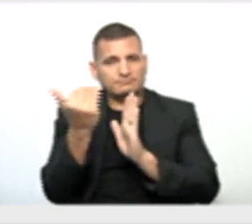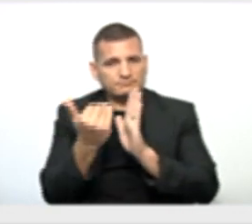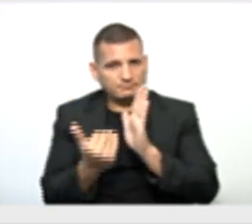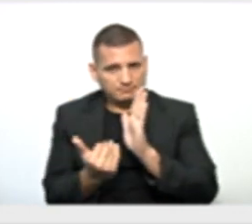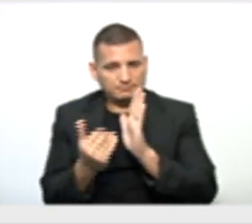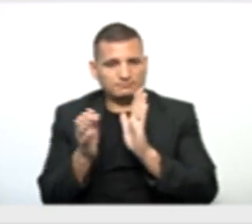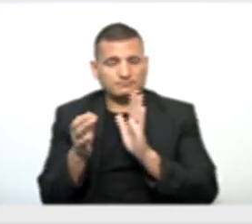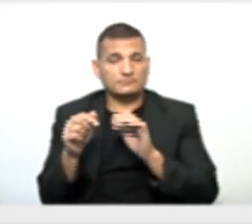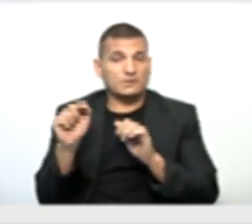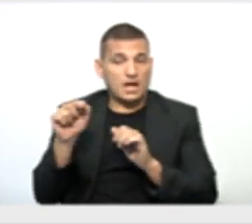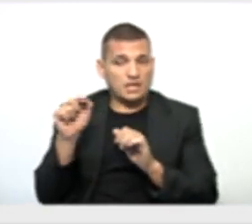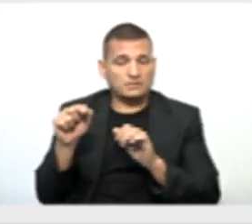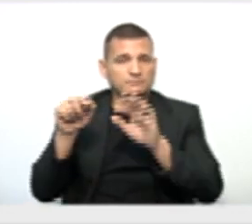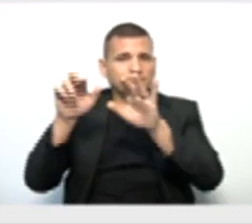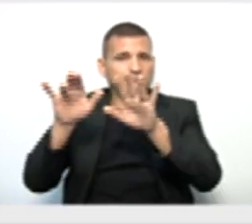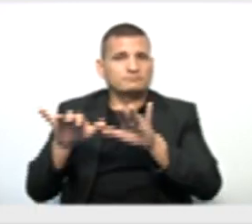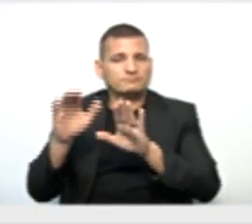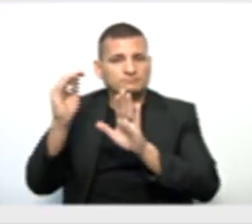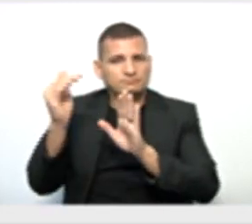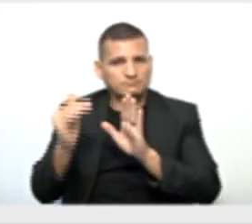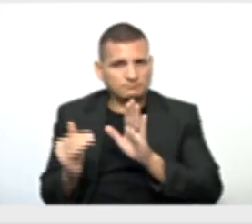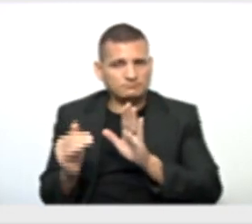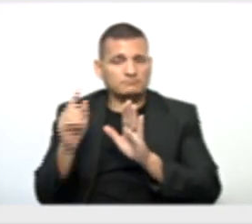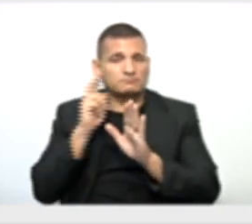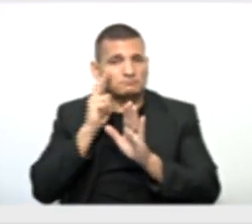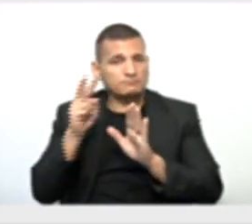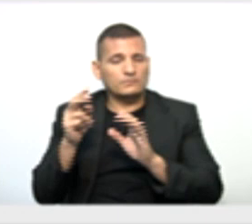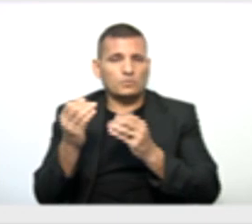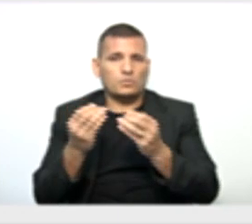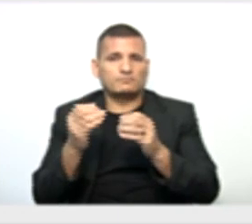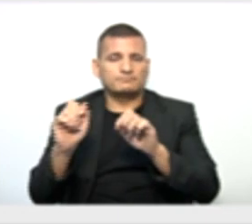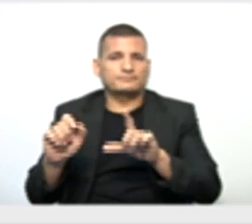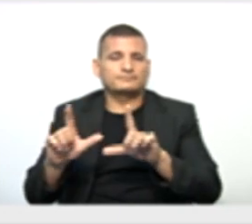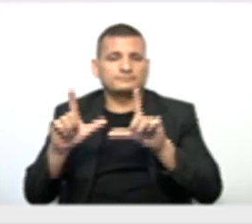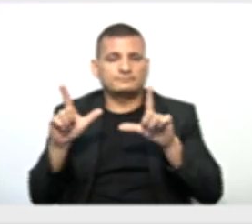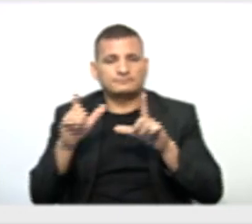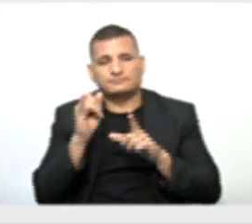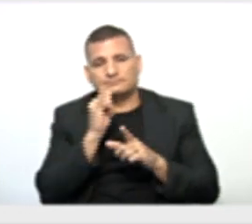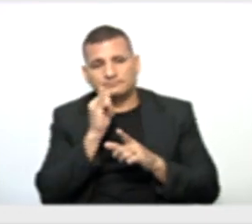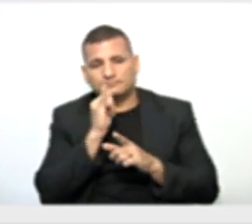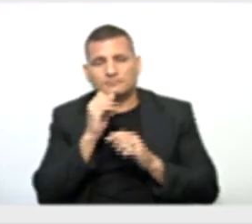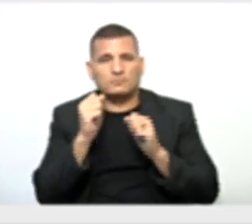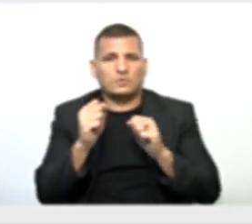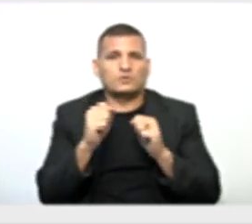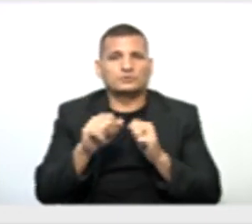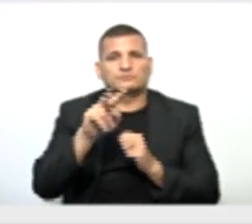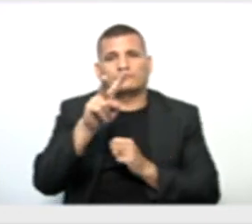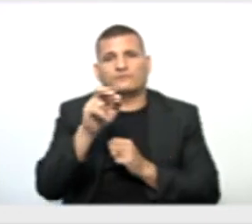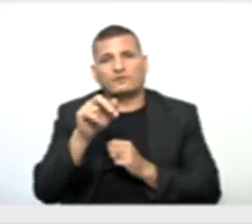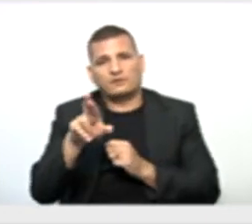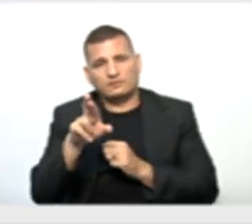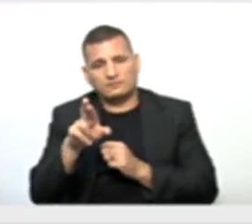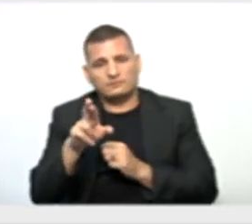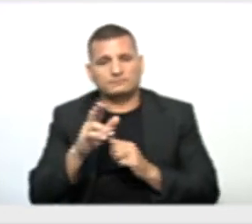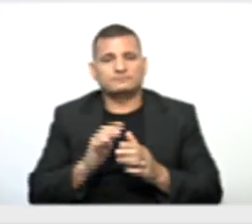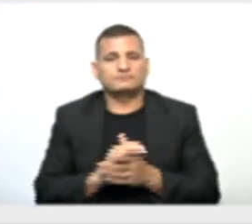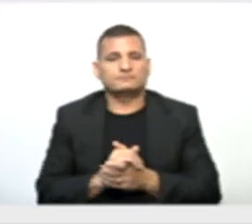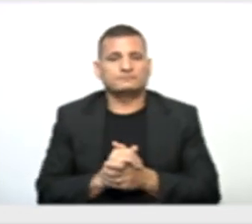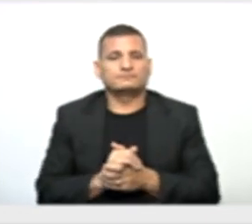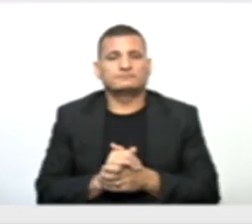aqui eu vou escrever o programa e aqui eu vou verificar a execução. Por exemplo, eu posso iniciar uma variável que eu vou querer ler do